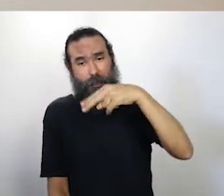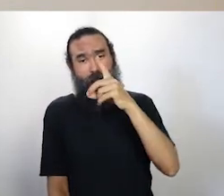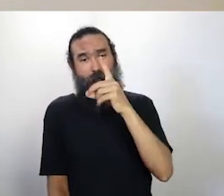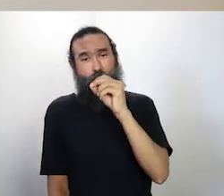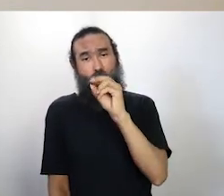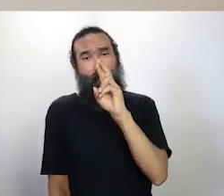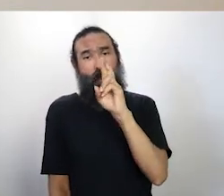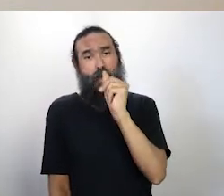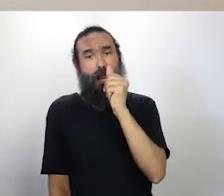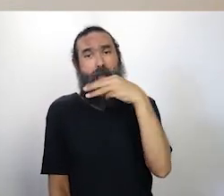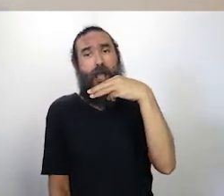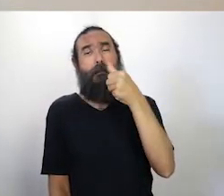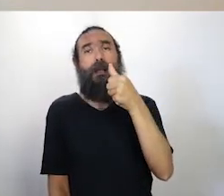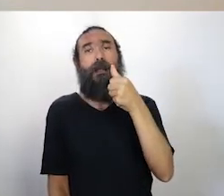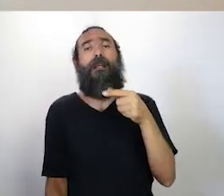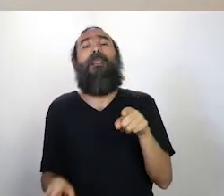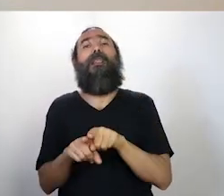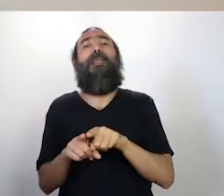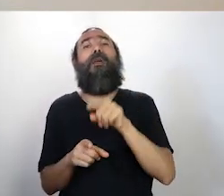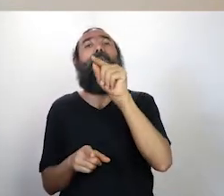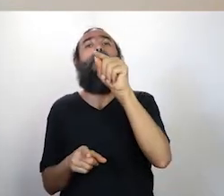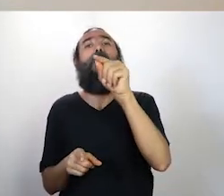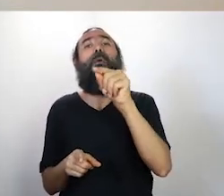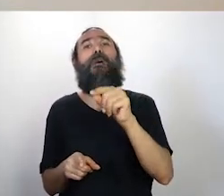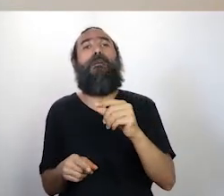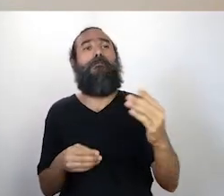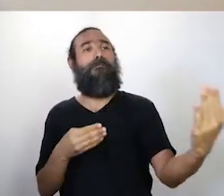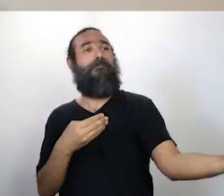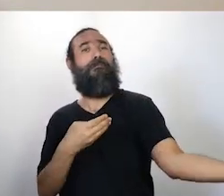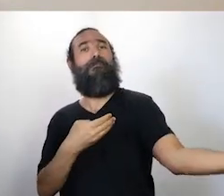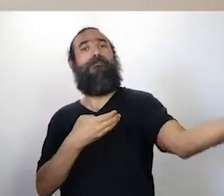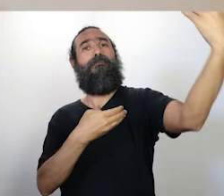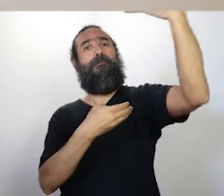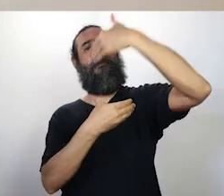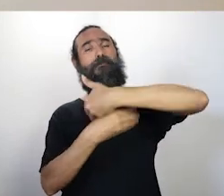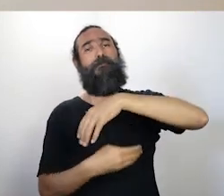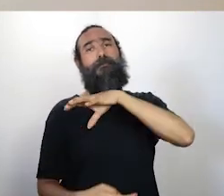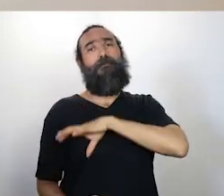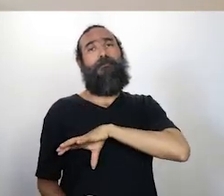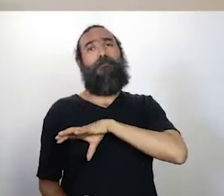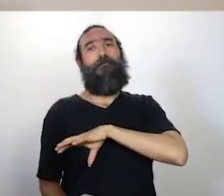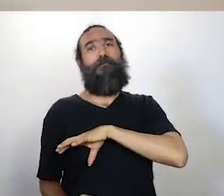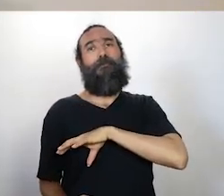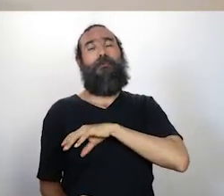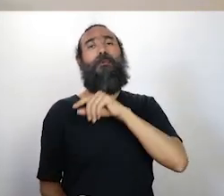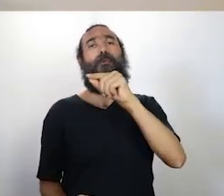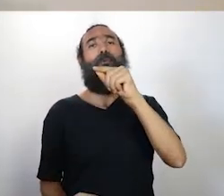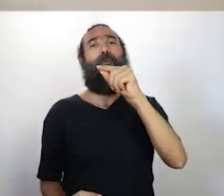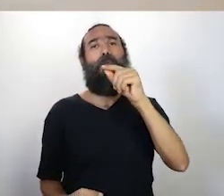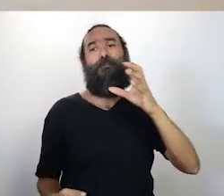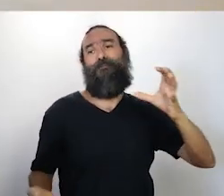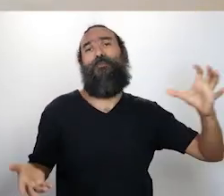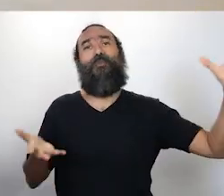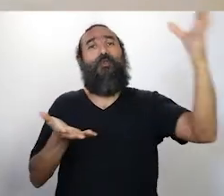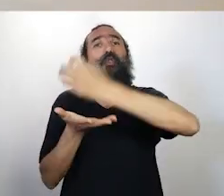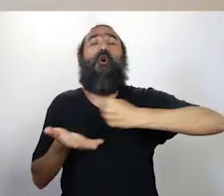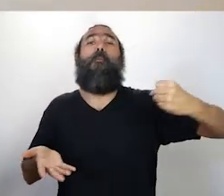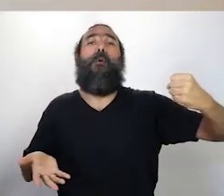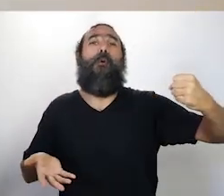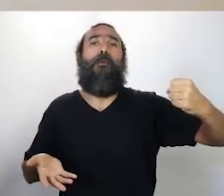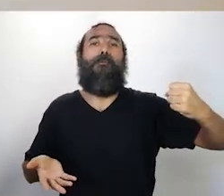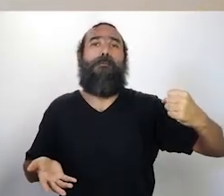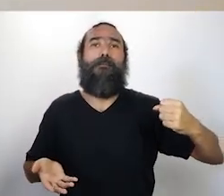da ideia de descobrimento, que, na verdade, é cobrimento. E a